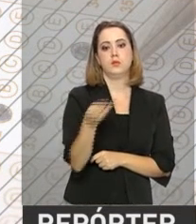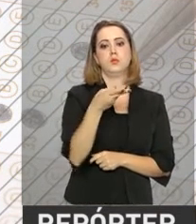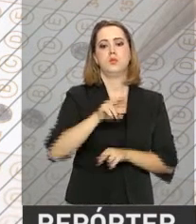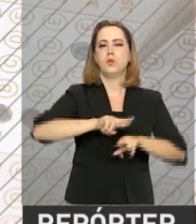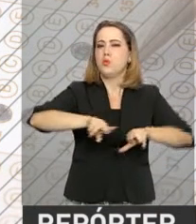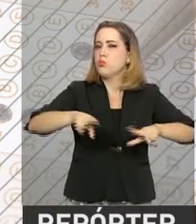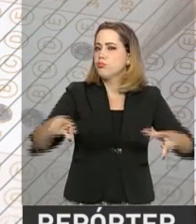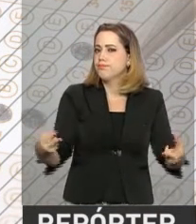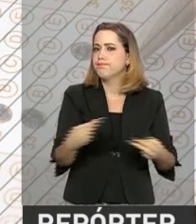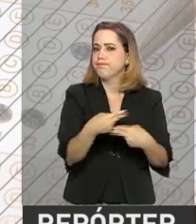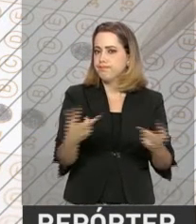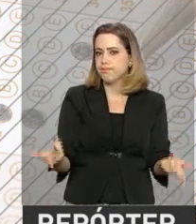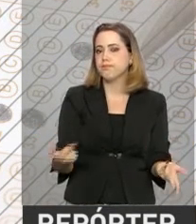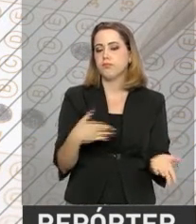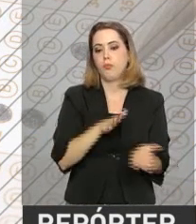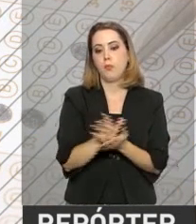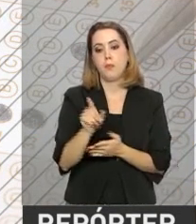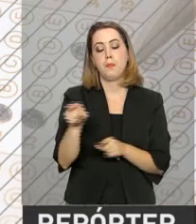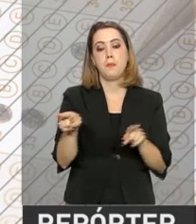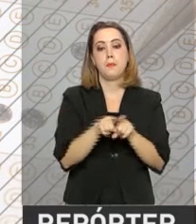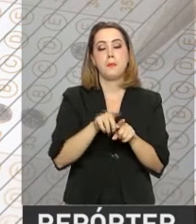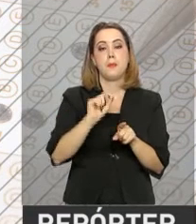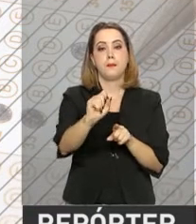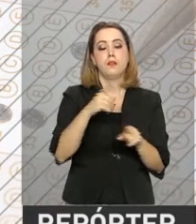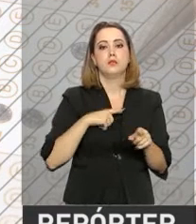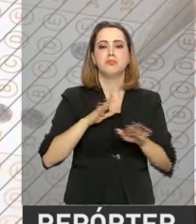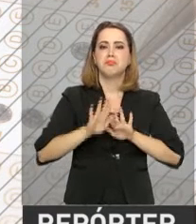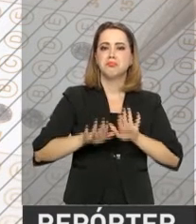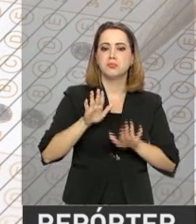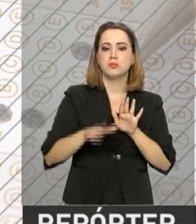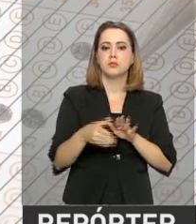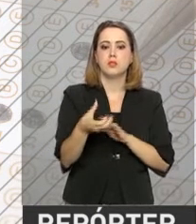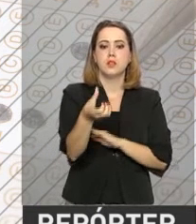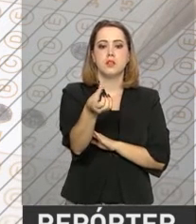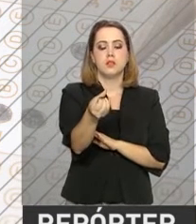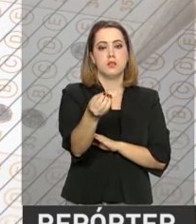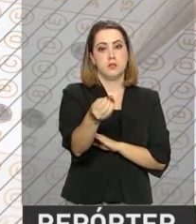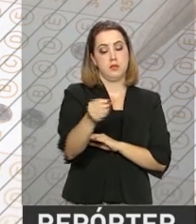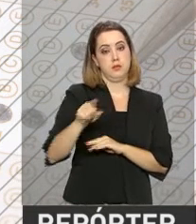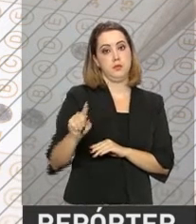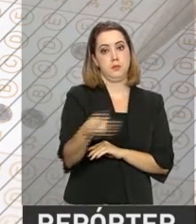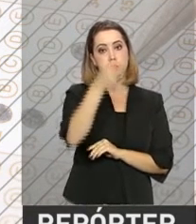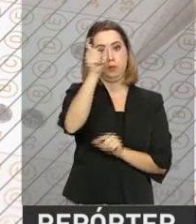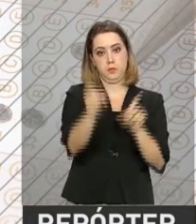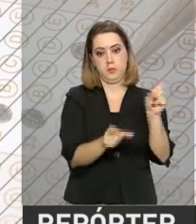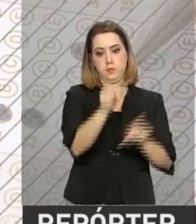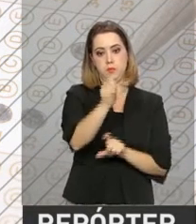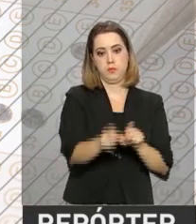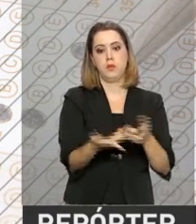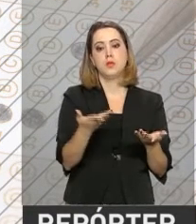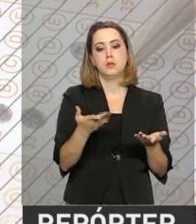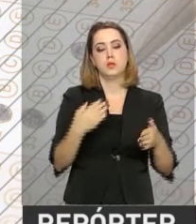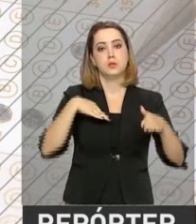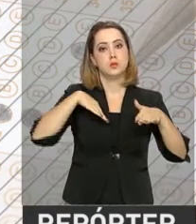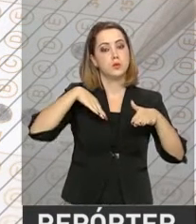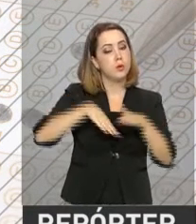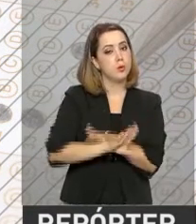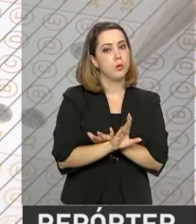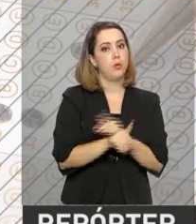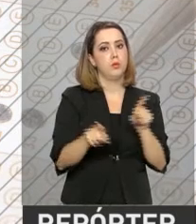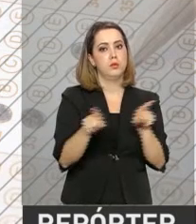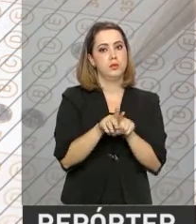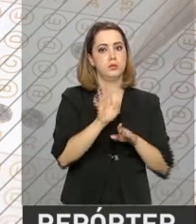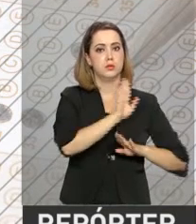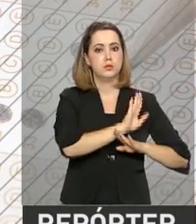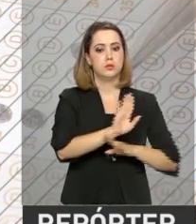preparação e aplicação das provas envolve aproximadamente 600 mil pessoas armazenagem do exame conta com o